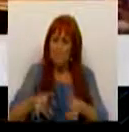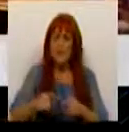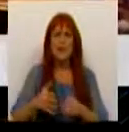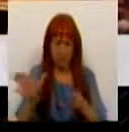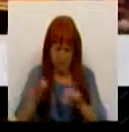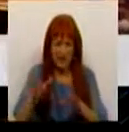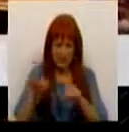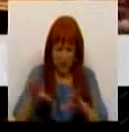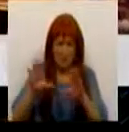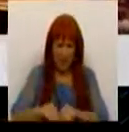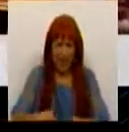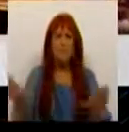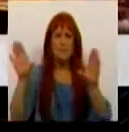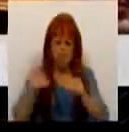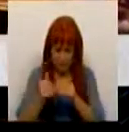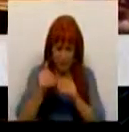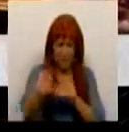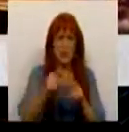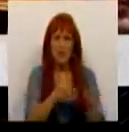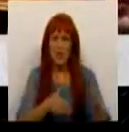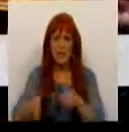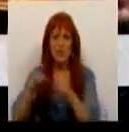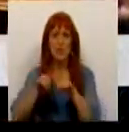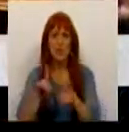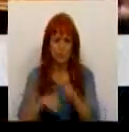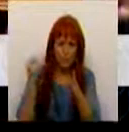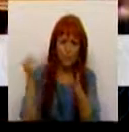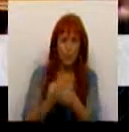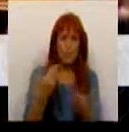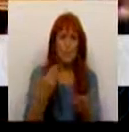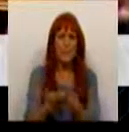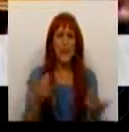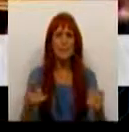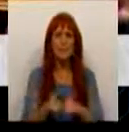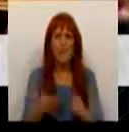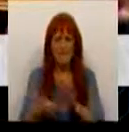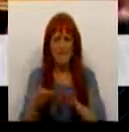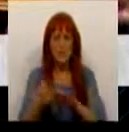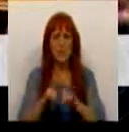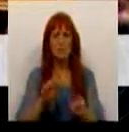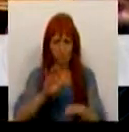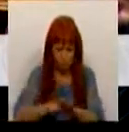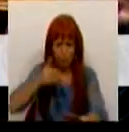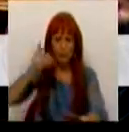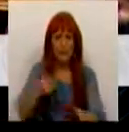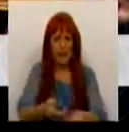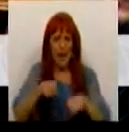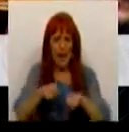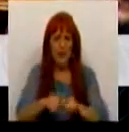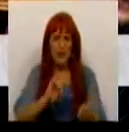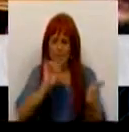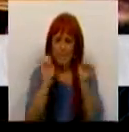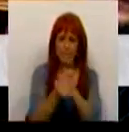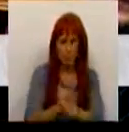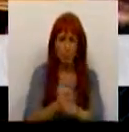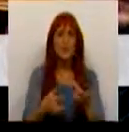ir além, de ir mais além, com estratégias vinculativas para acelerar e reforçar esta